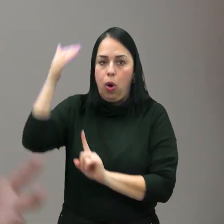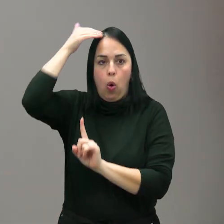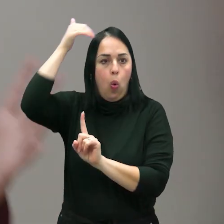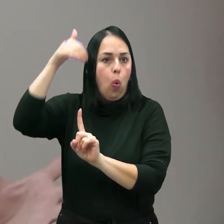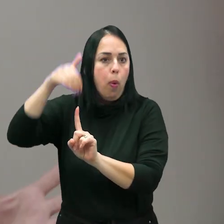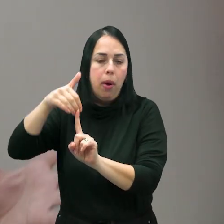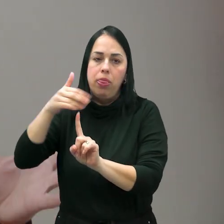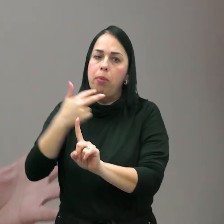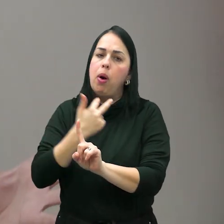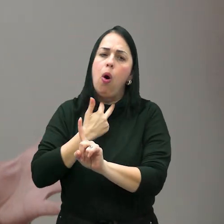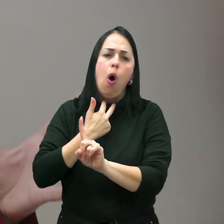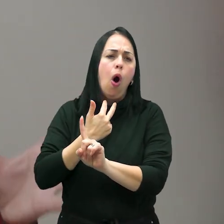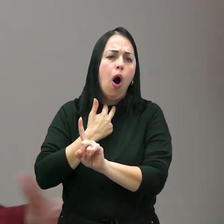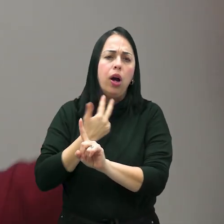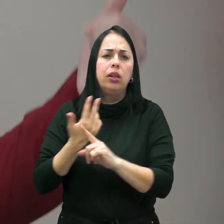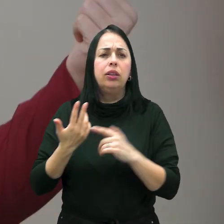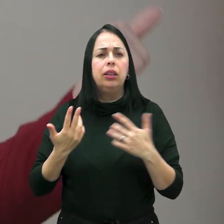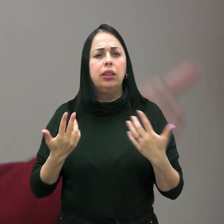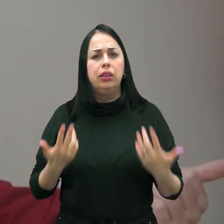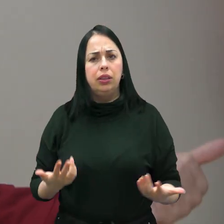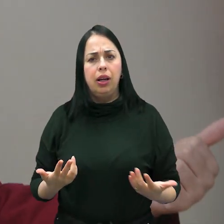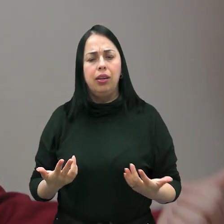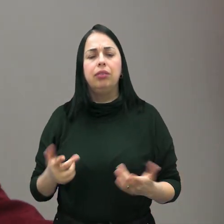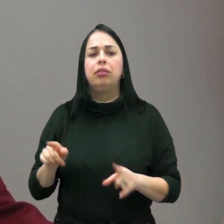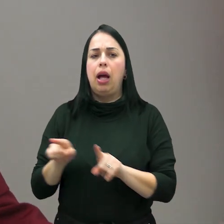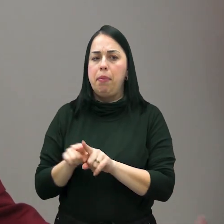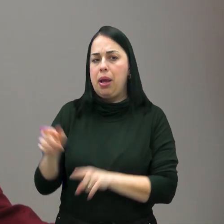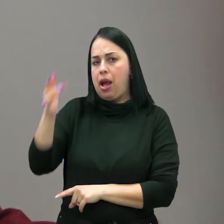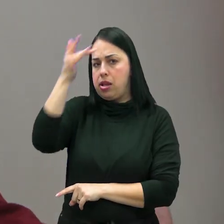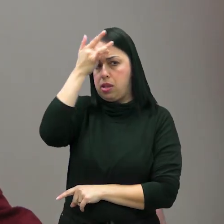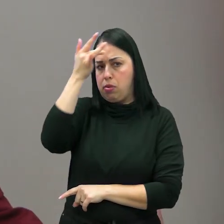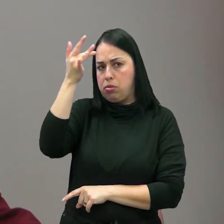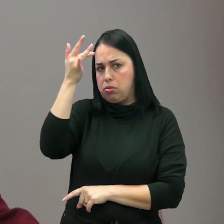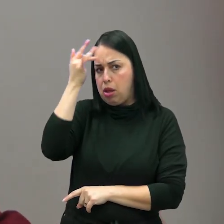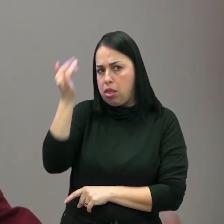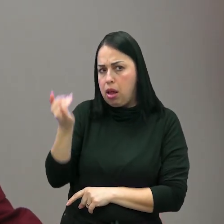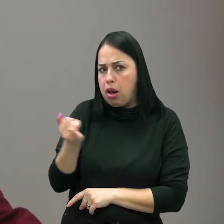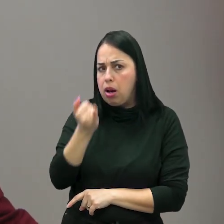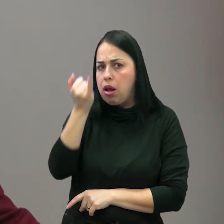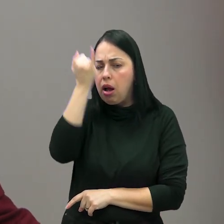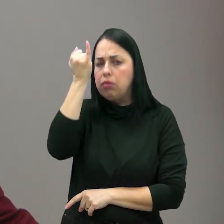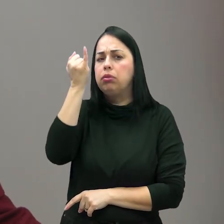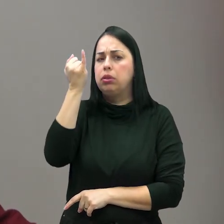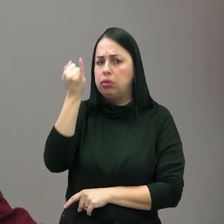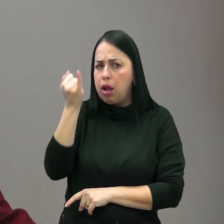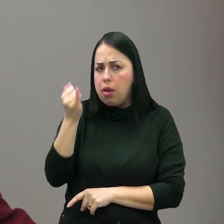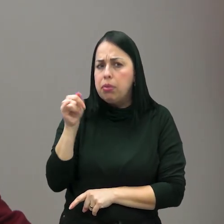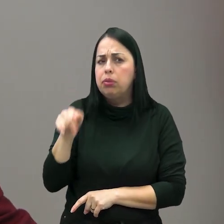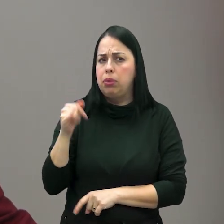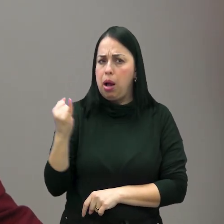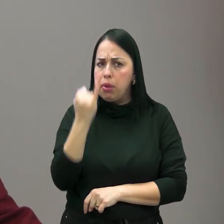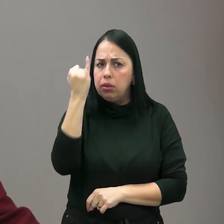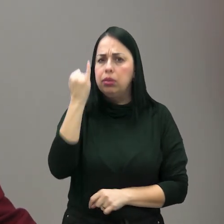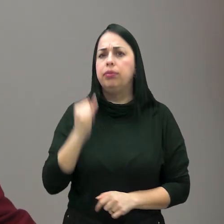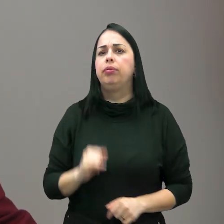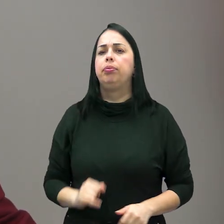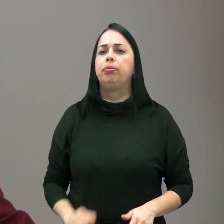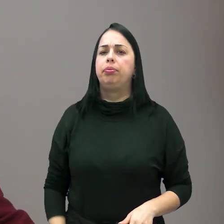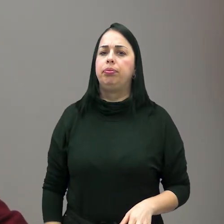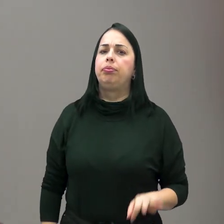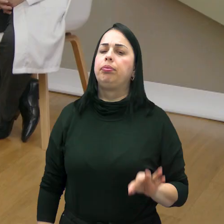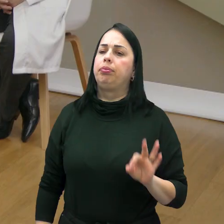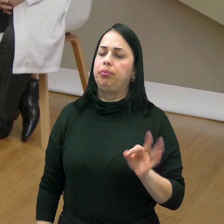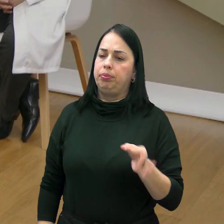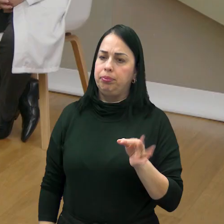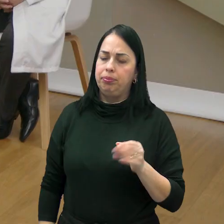para ficar se culpando aí. Portanto, a questão mental também é muito importante, né, psicológica, num momento como